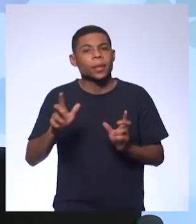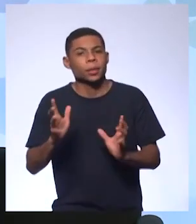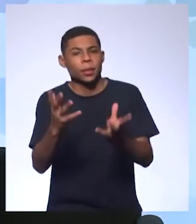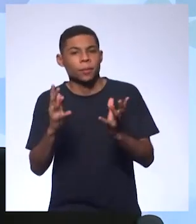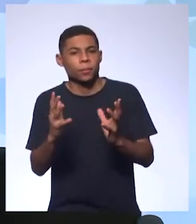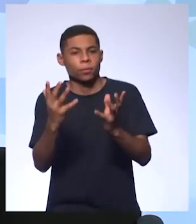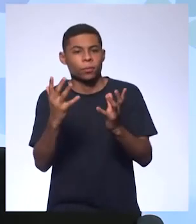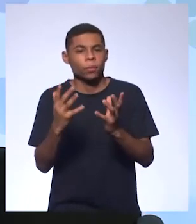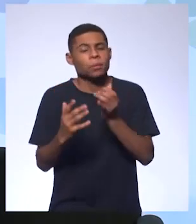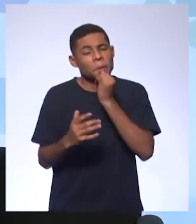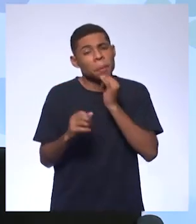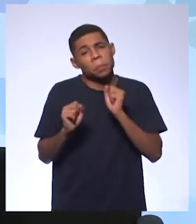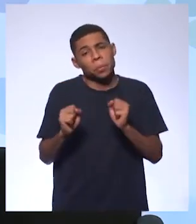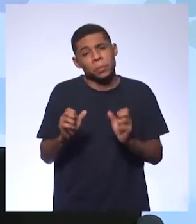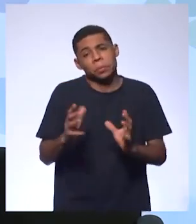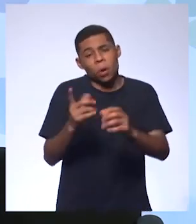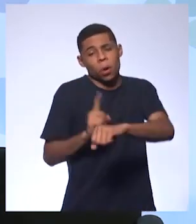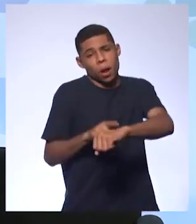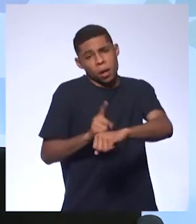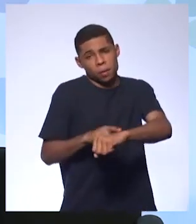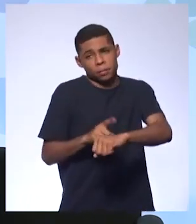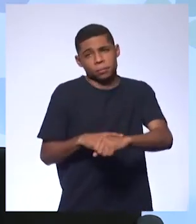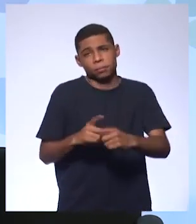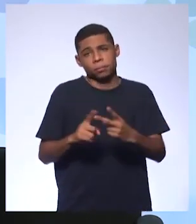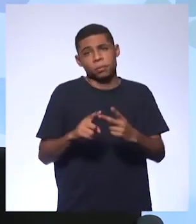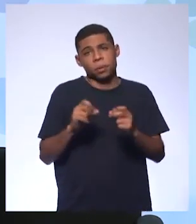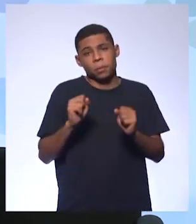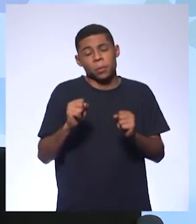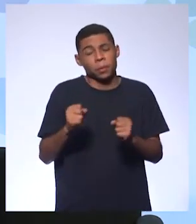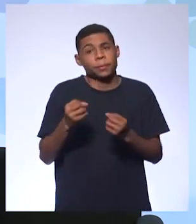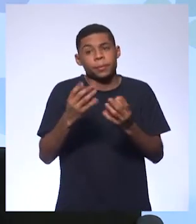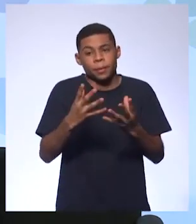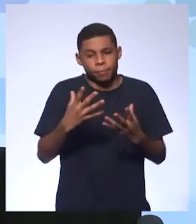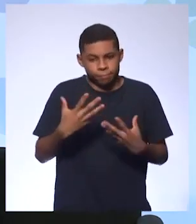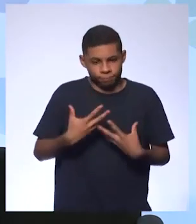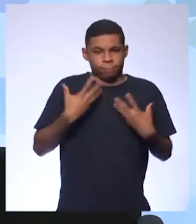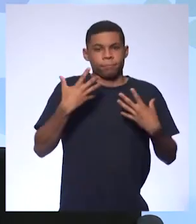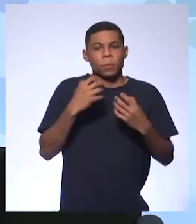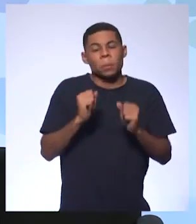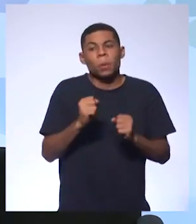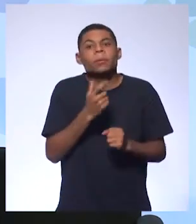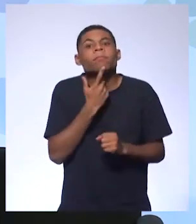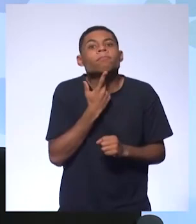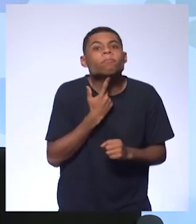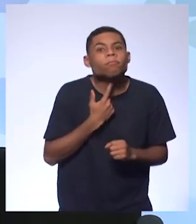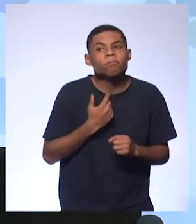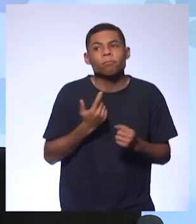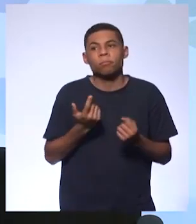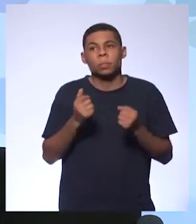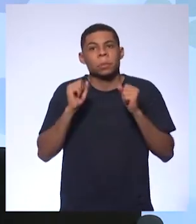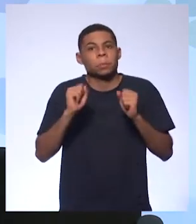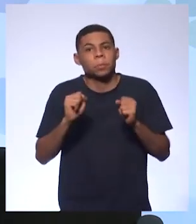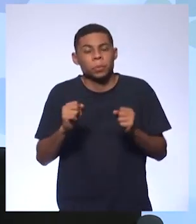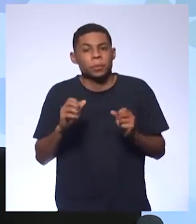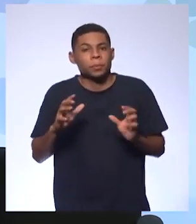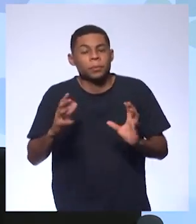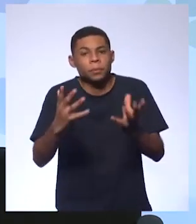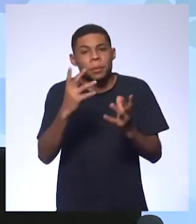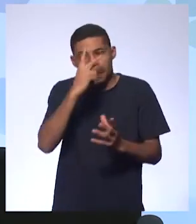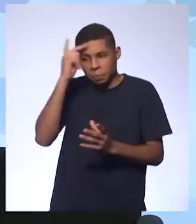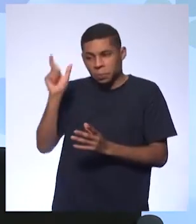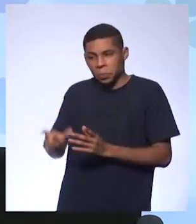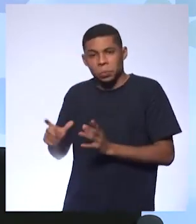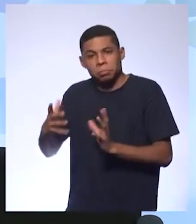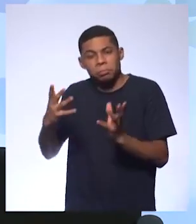Esse incentivo pode ser o horário, pode ser um estímulo, pode ser uma vontade, pode ser um incentivo de